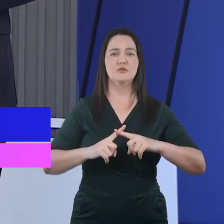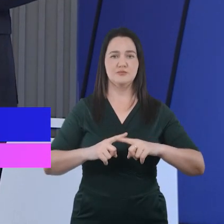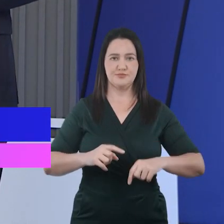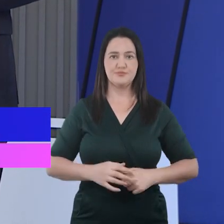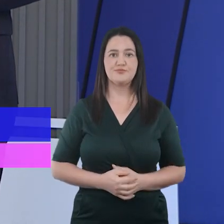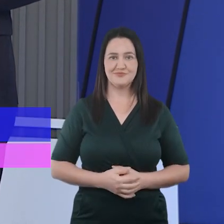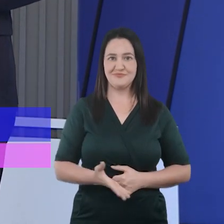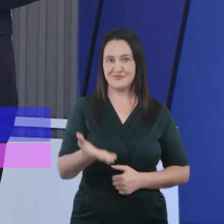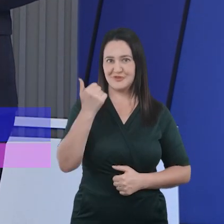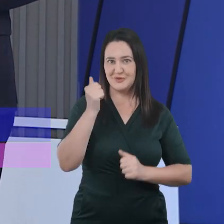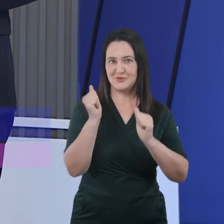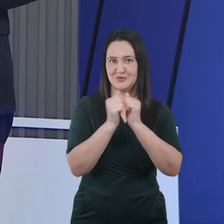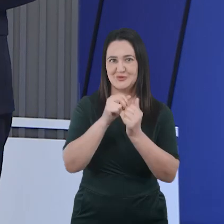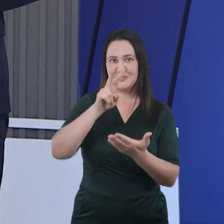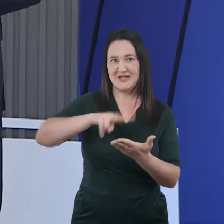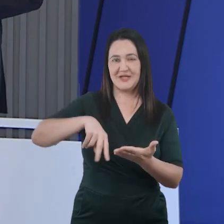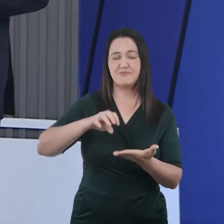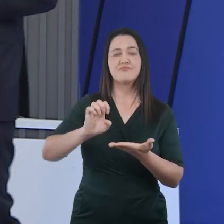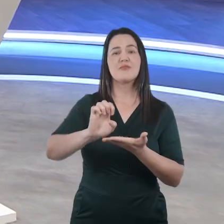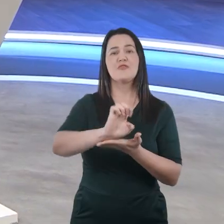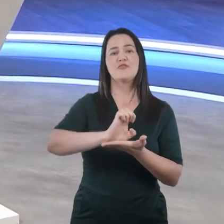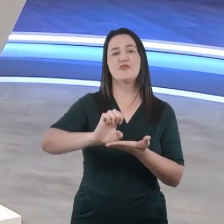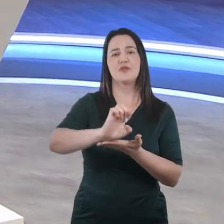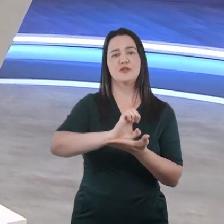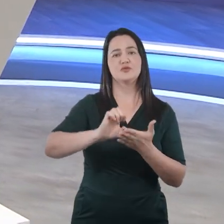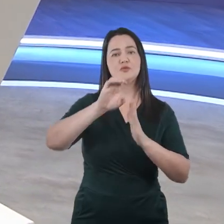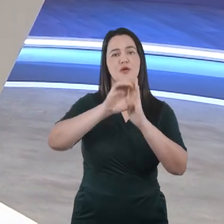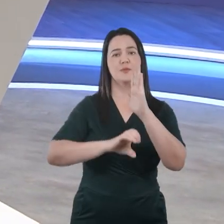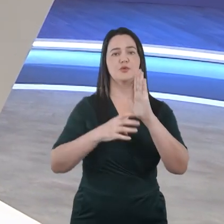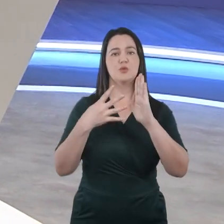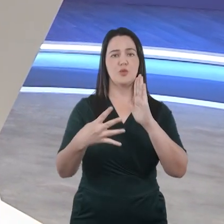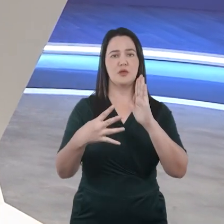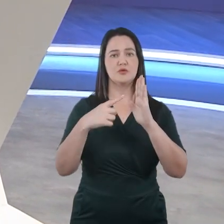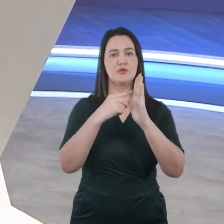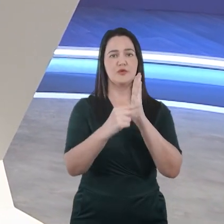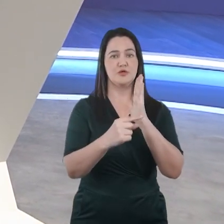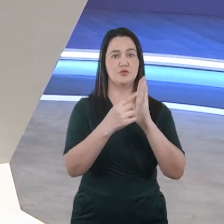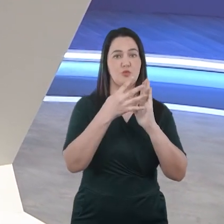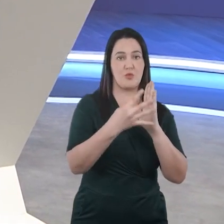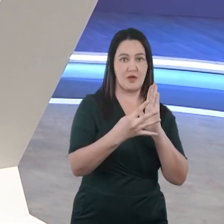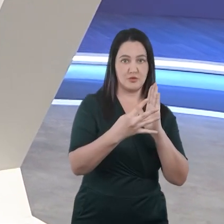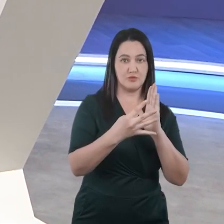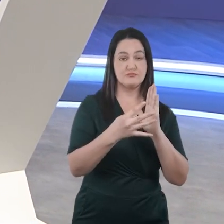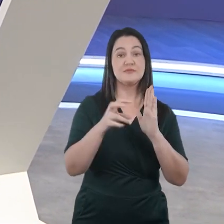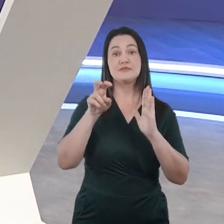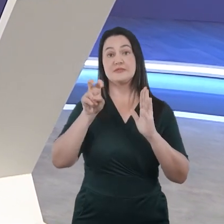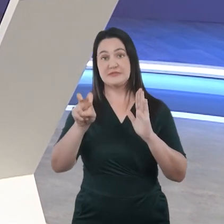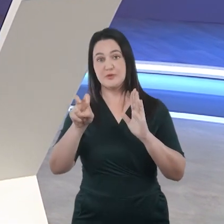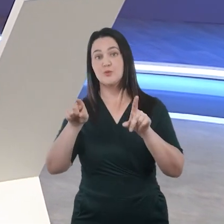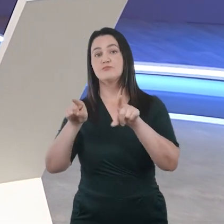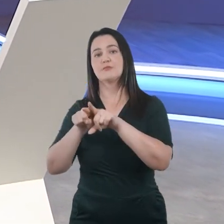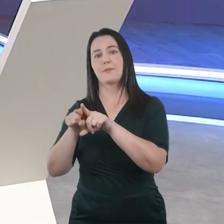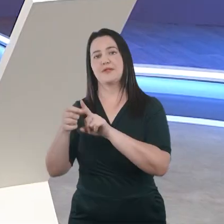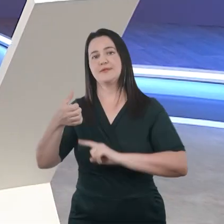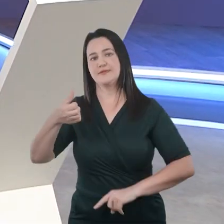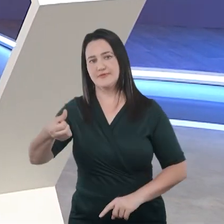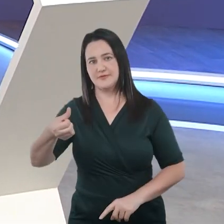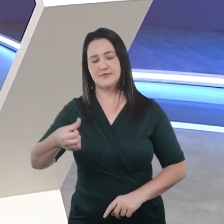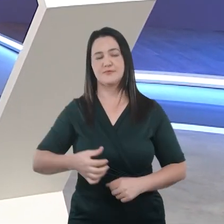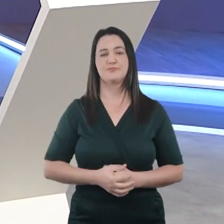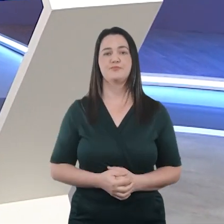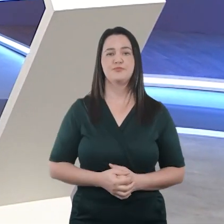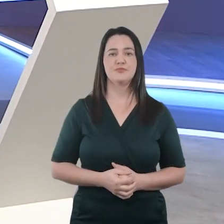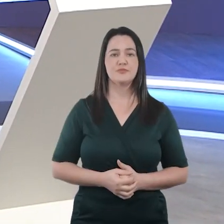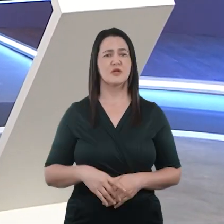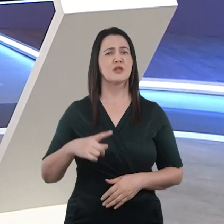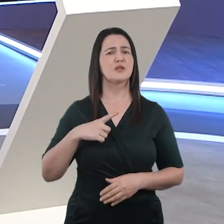que trata sobre a Igreja de Deus. Venha comigo para Efésios capítulo 4, versículo 4, 5 e 6.